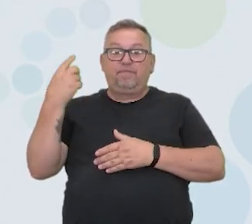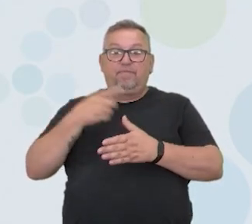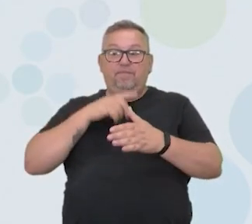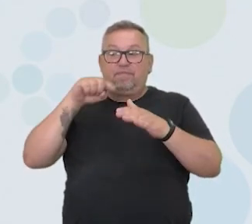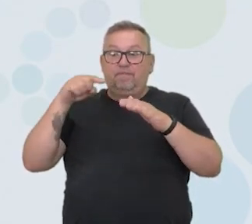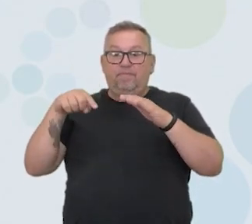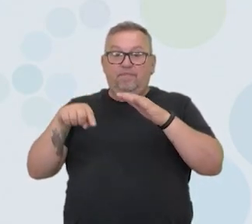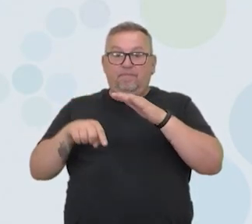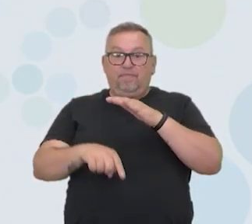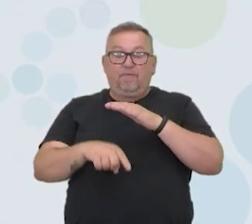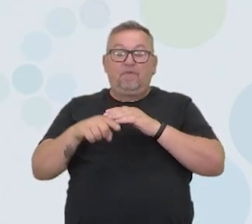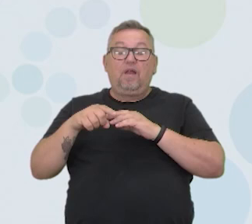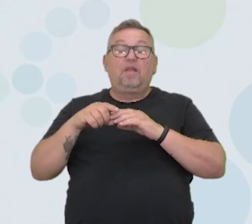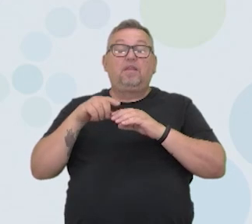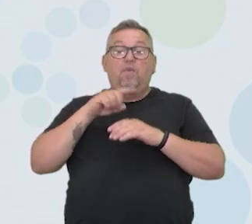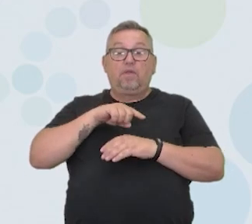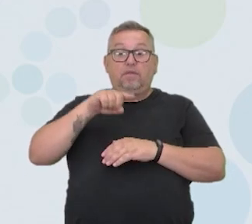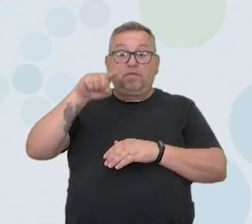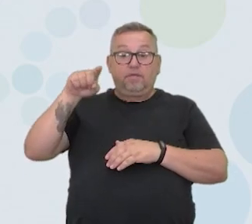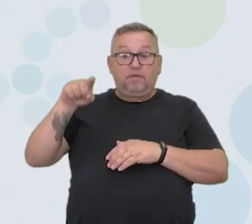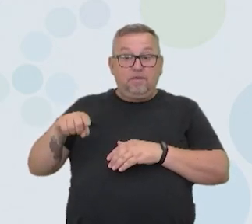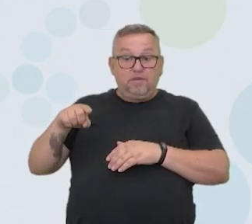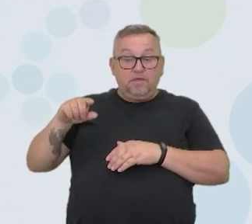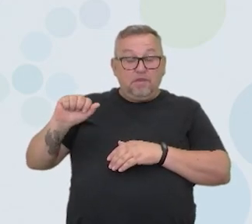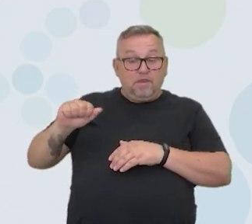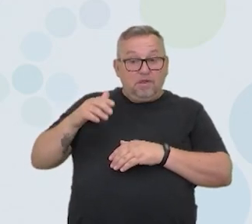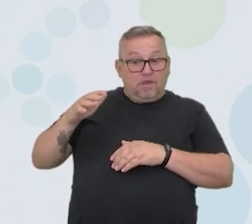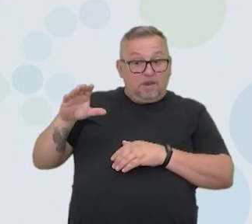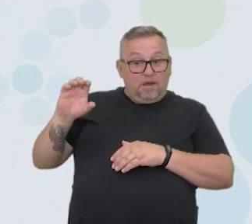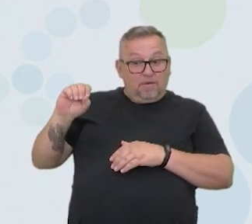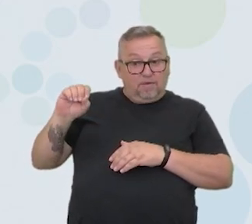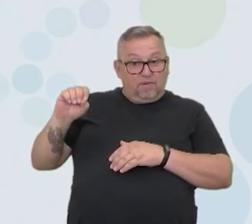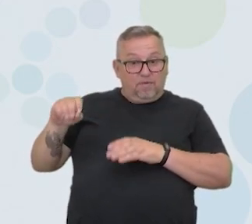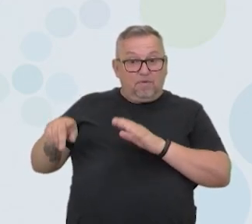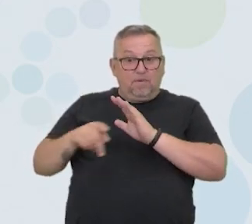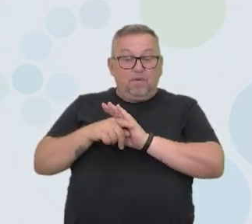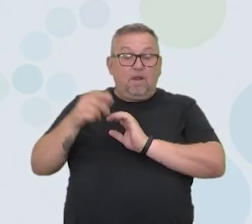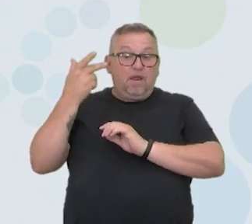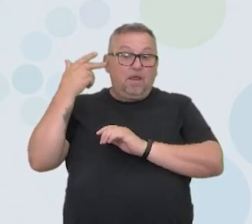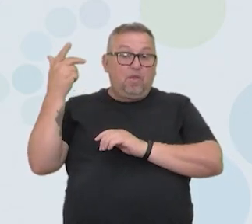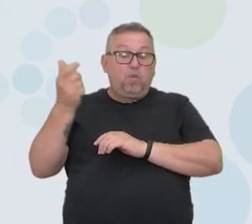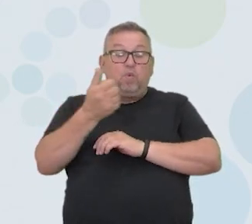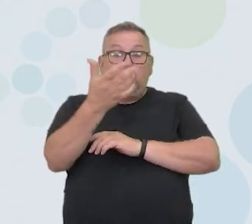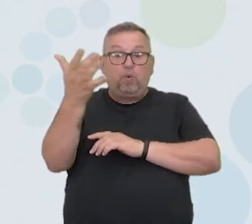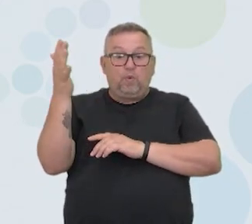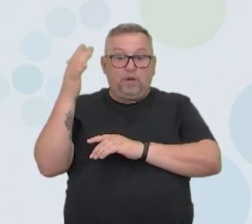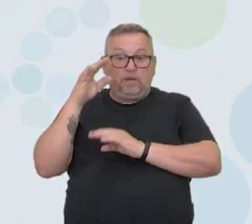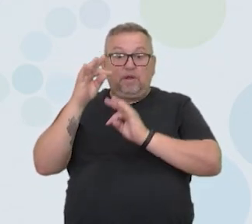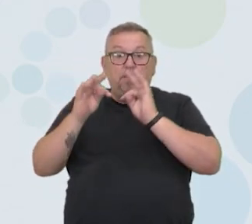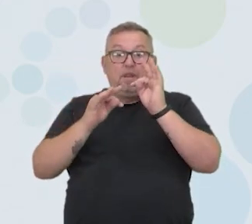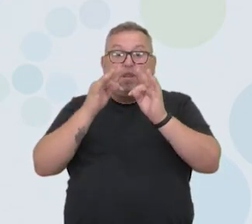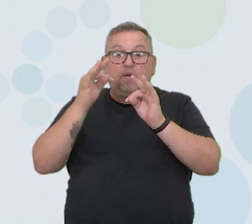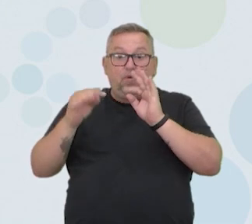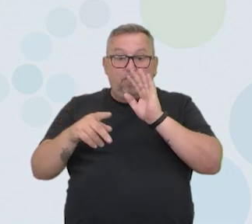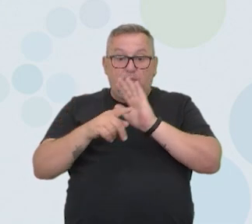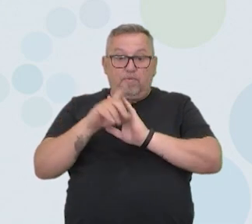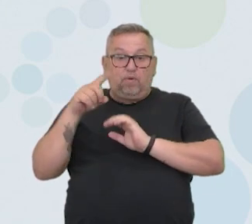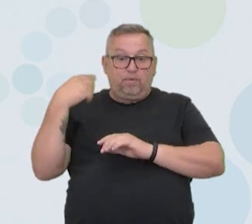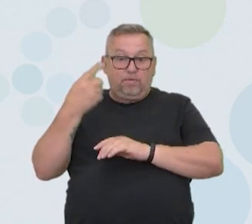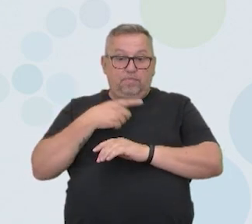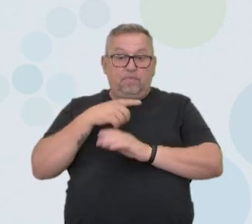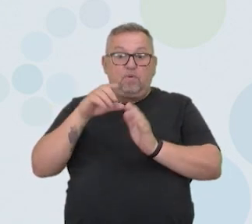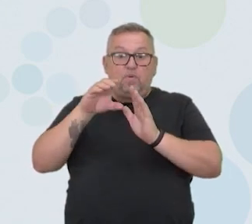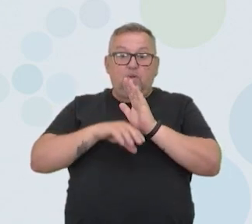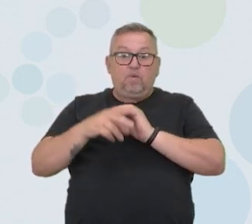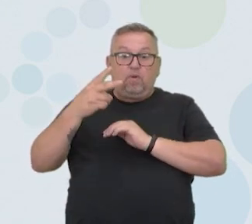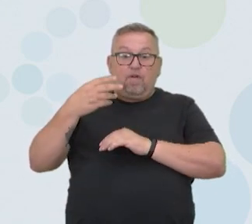em ciência em ação. Ciências da natureza e suas tecnologias é a nossa área. Unidade curricular 2, projeto